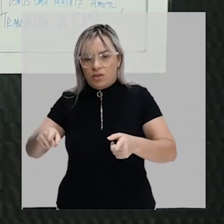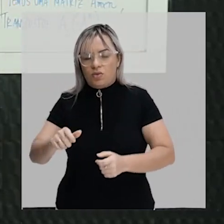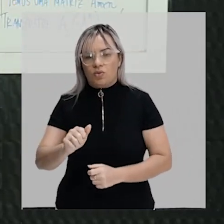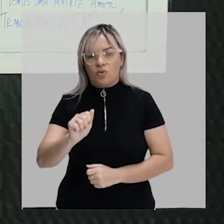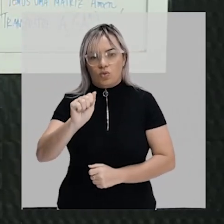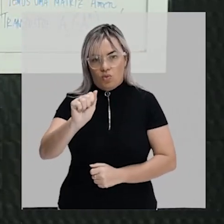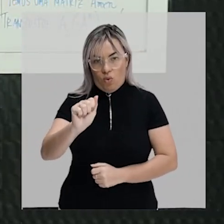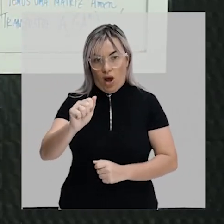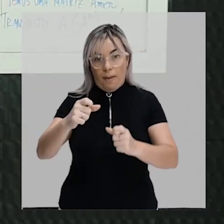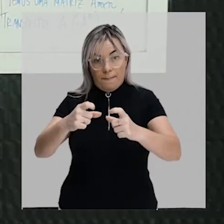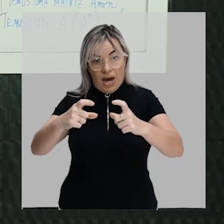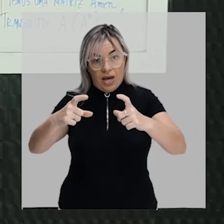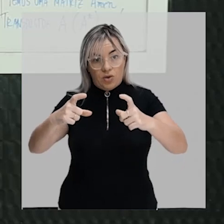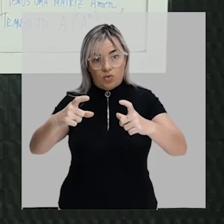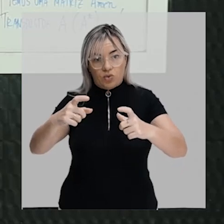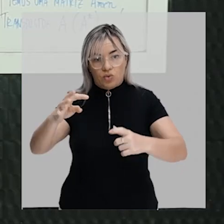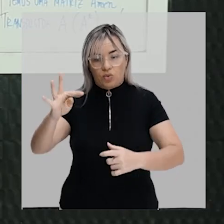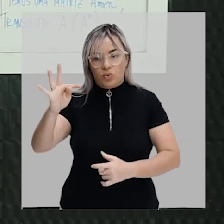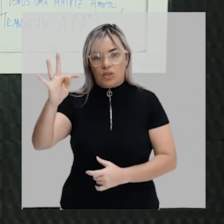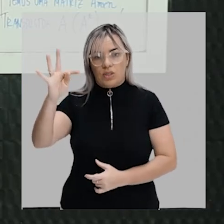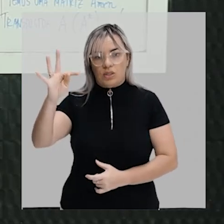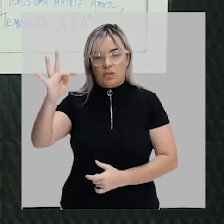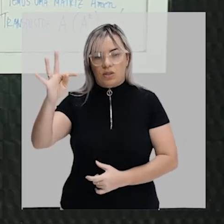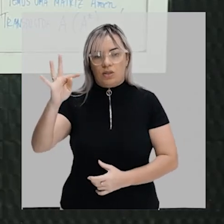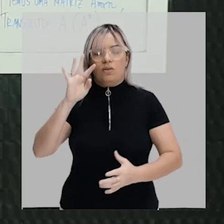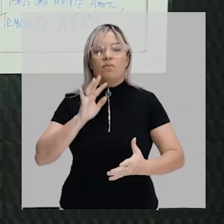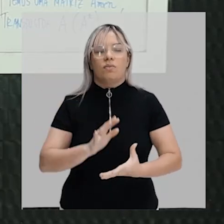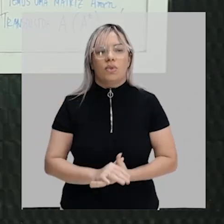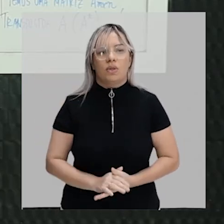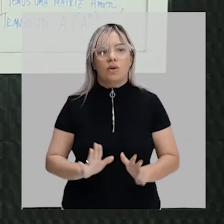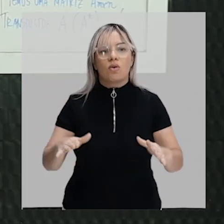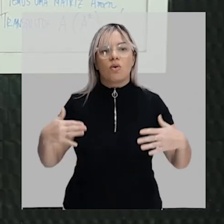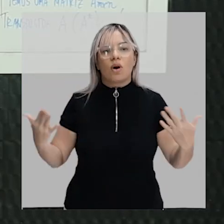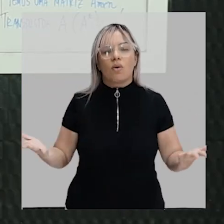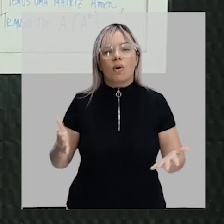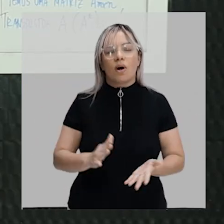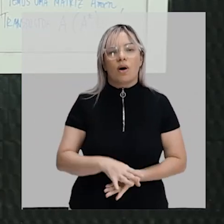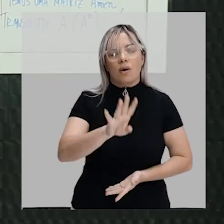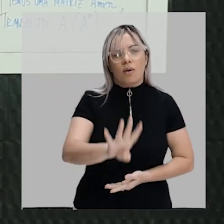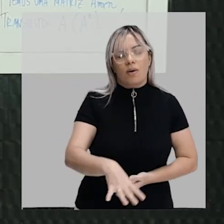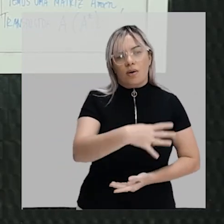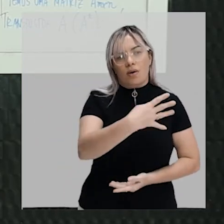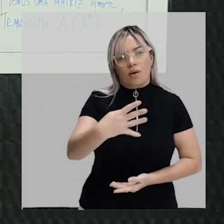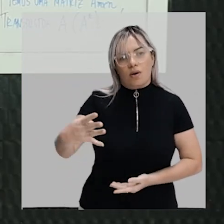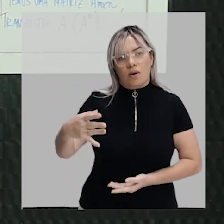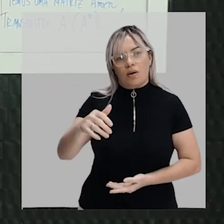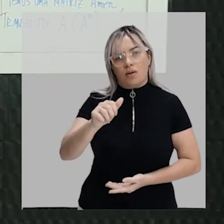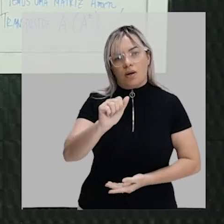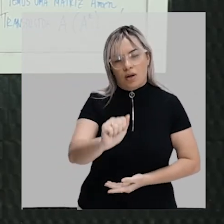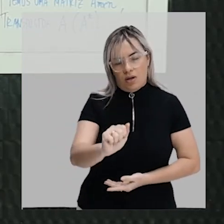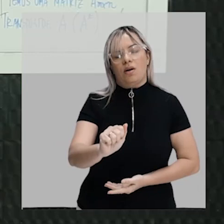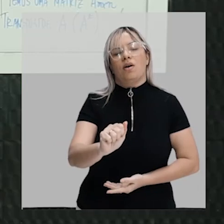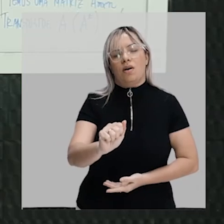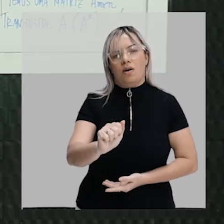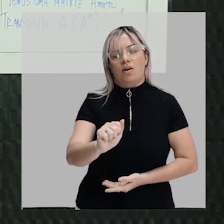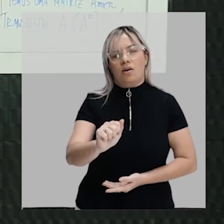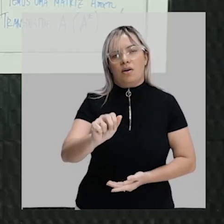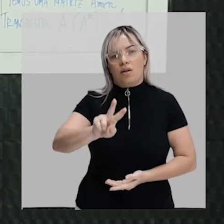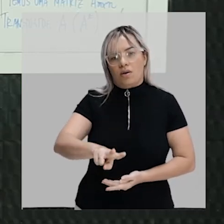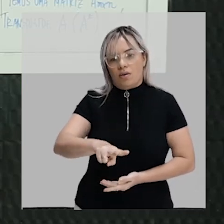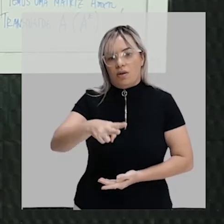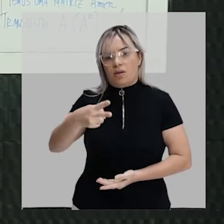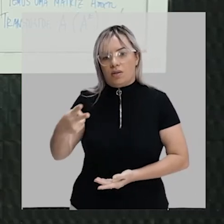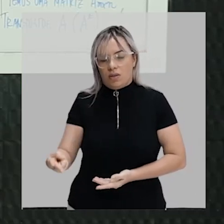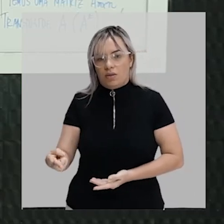certo então se você tem uma atriz a a transposta dela você coloca um t lá em cima então se você tem uma